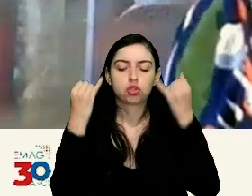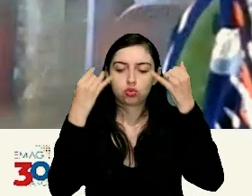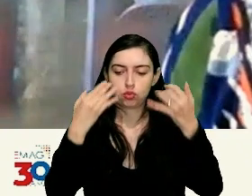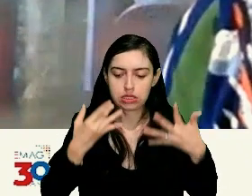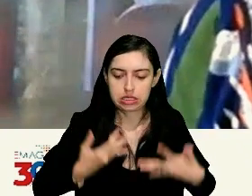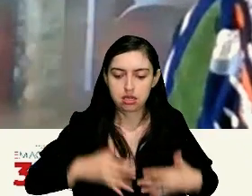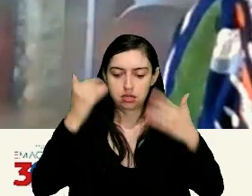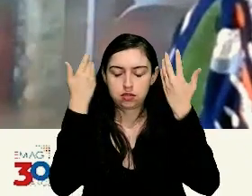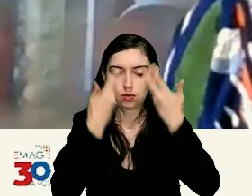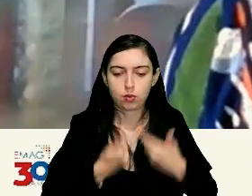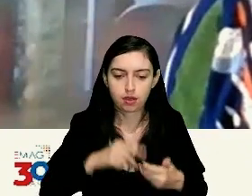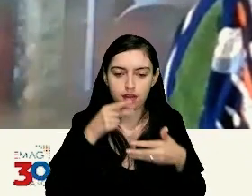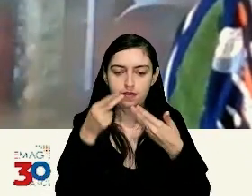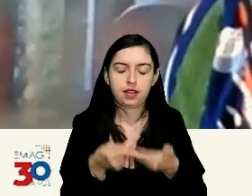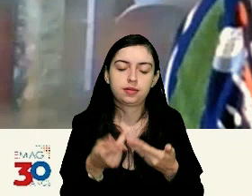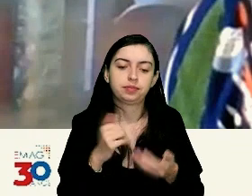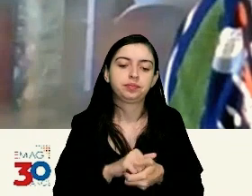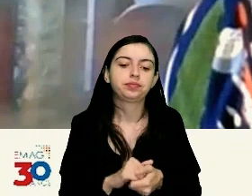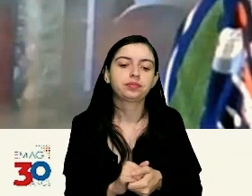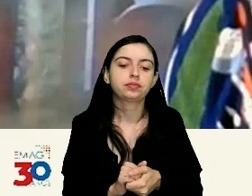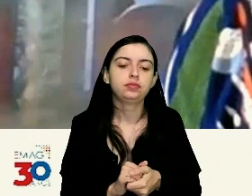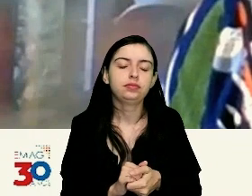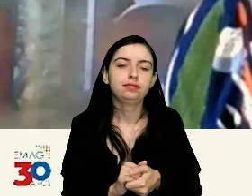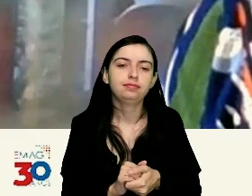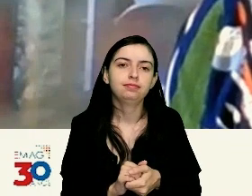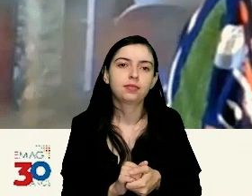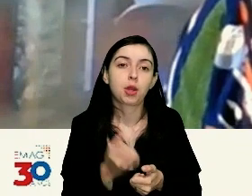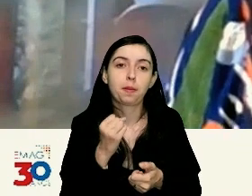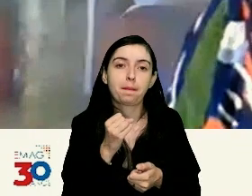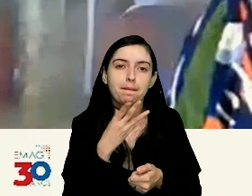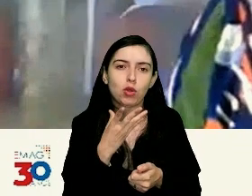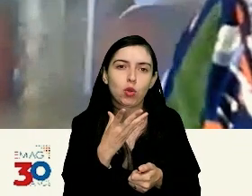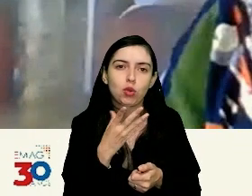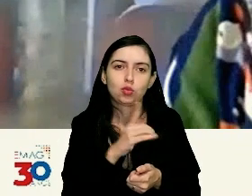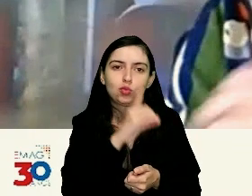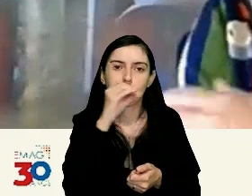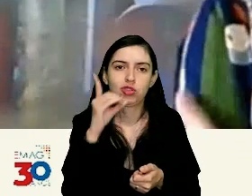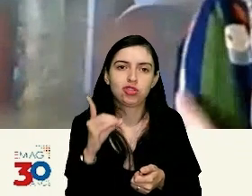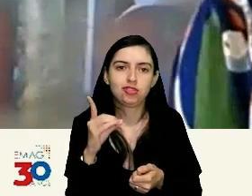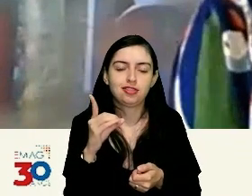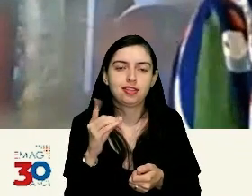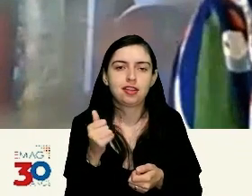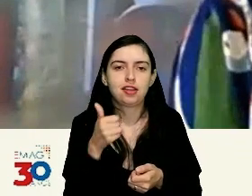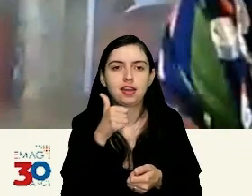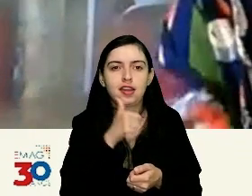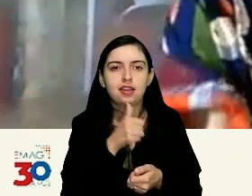sua. Então, vamos lá. Bom dia a todos, a todas.